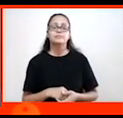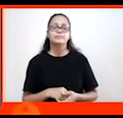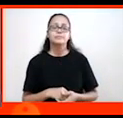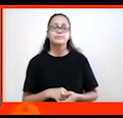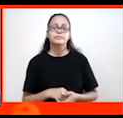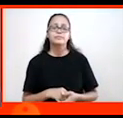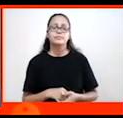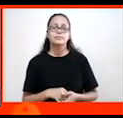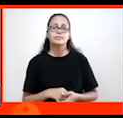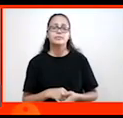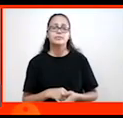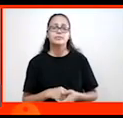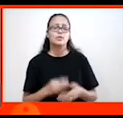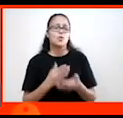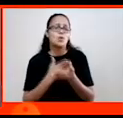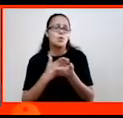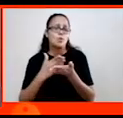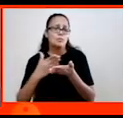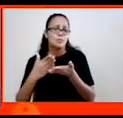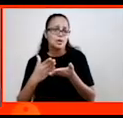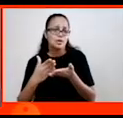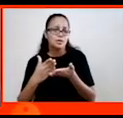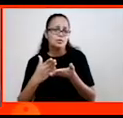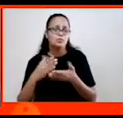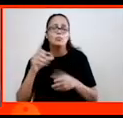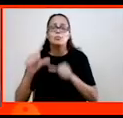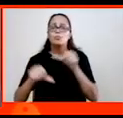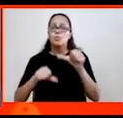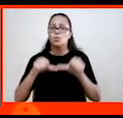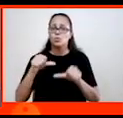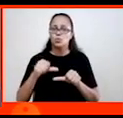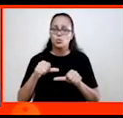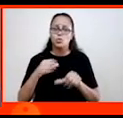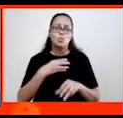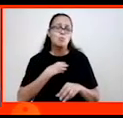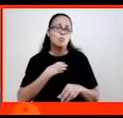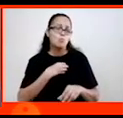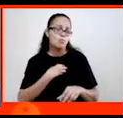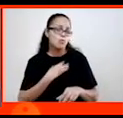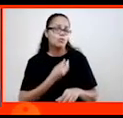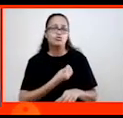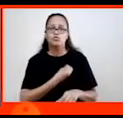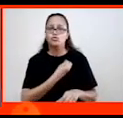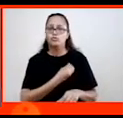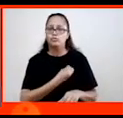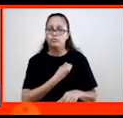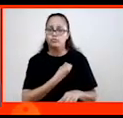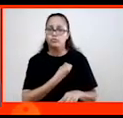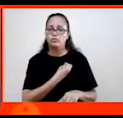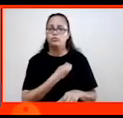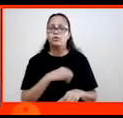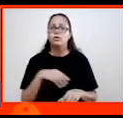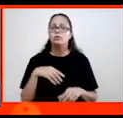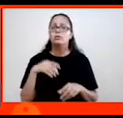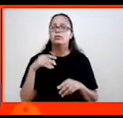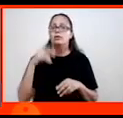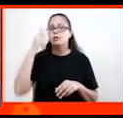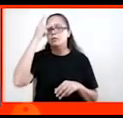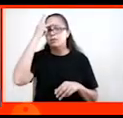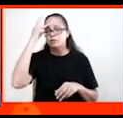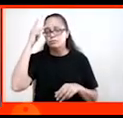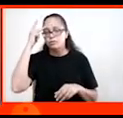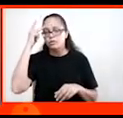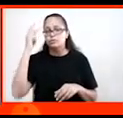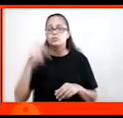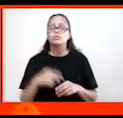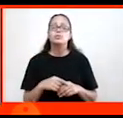Então, o advento aí da indústria mudou o modo de vida do homem, mudou a forma do homem se relacionar com a